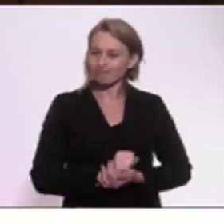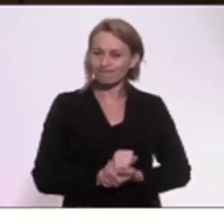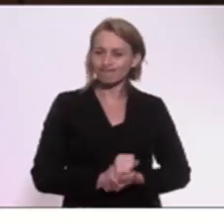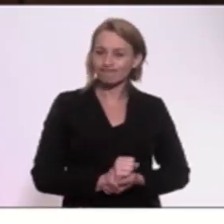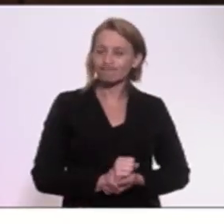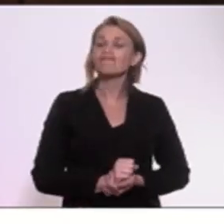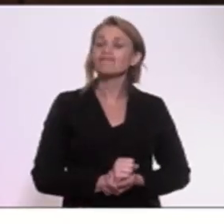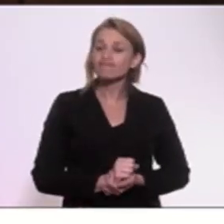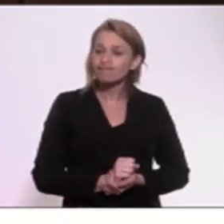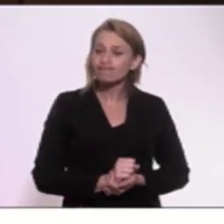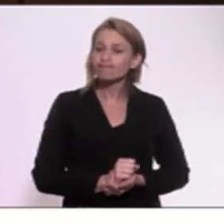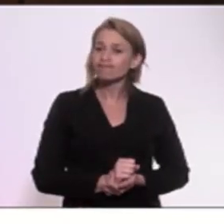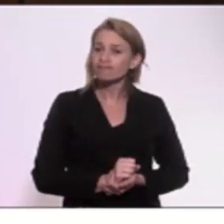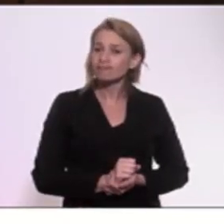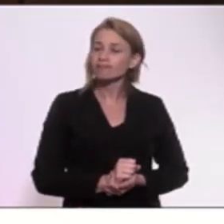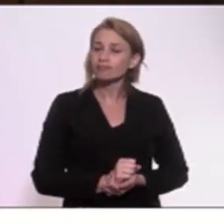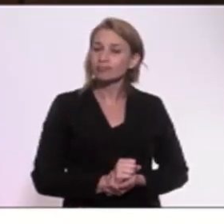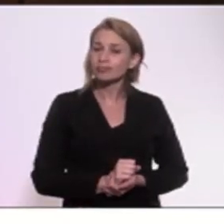aprender